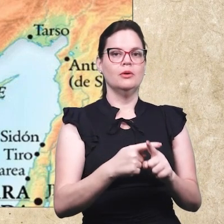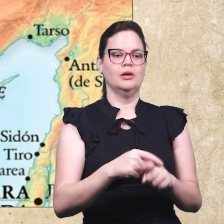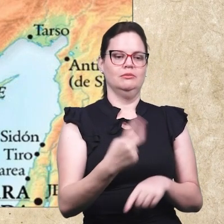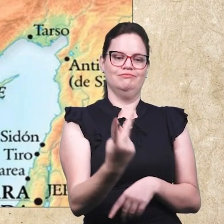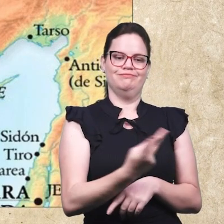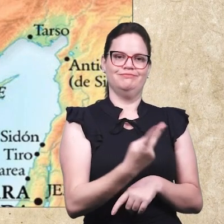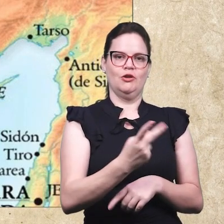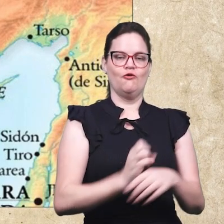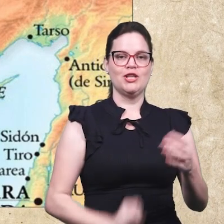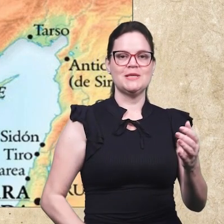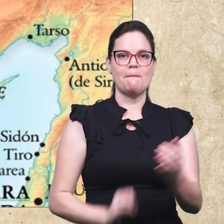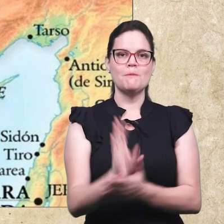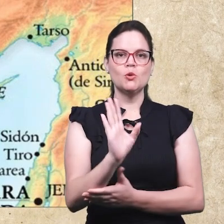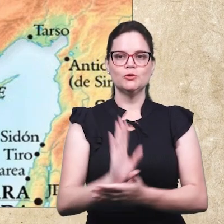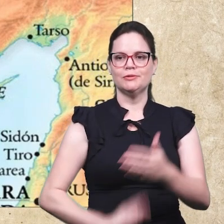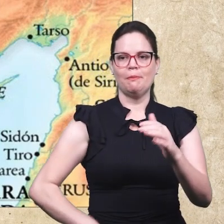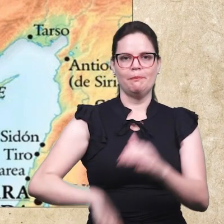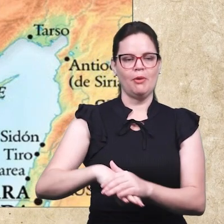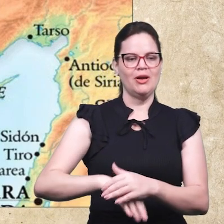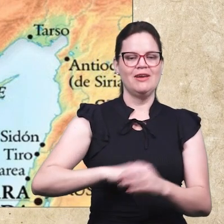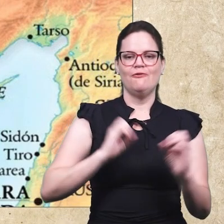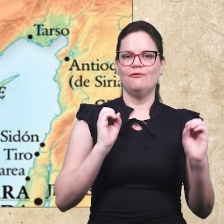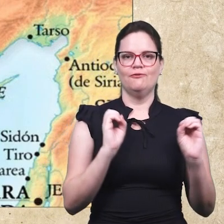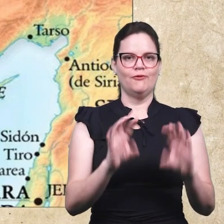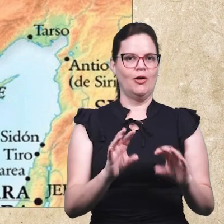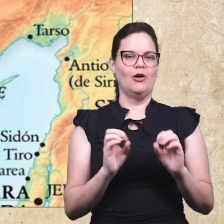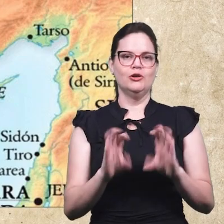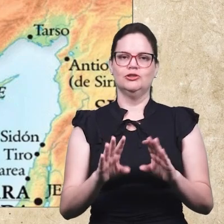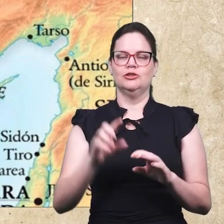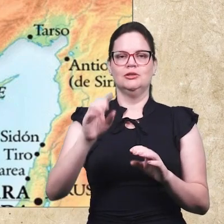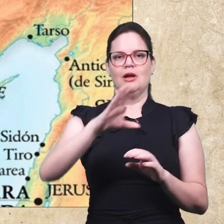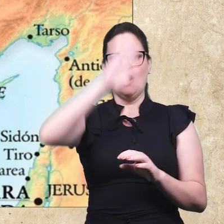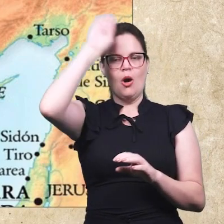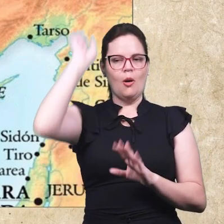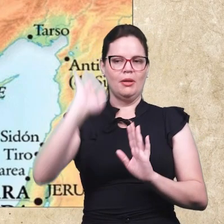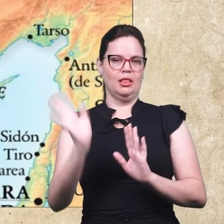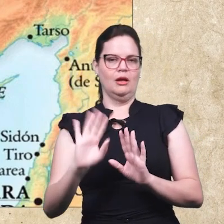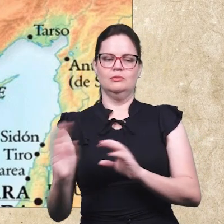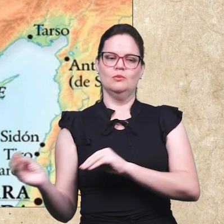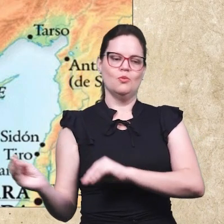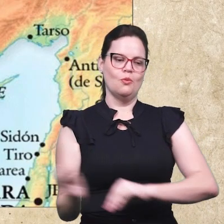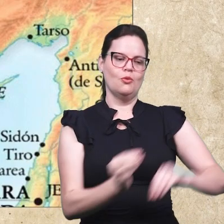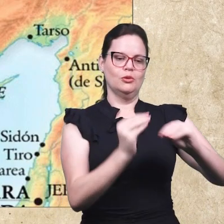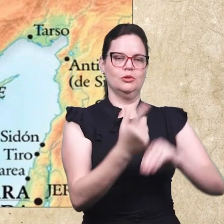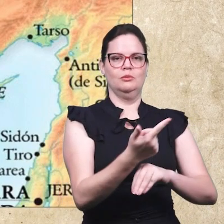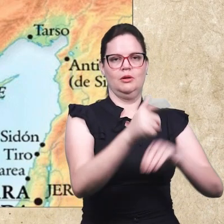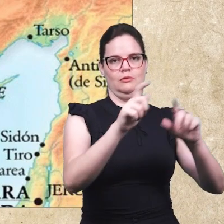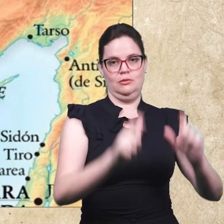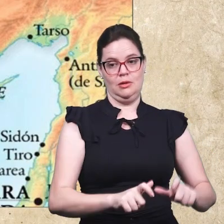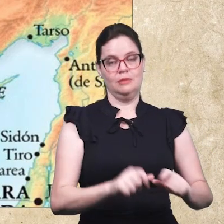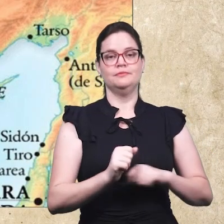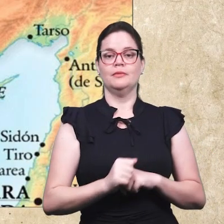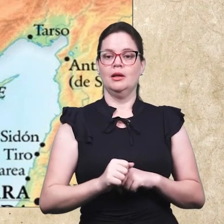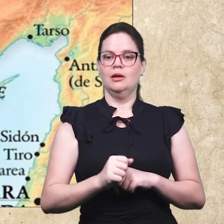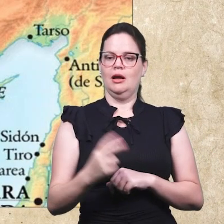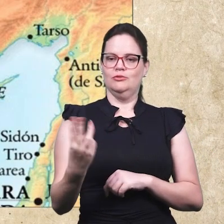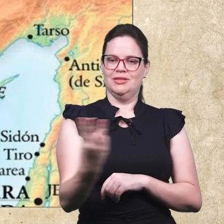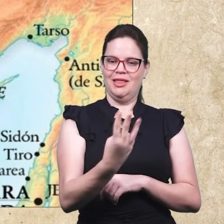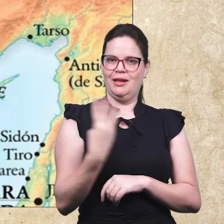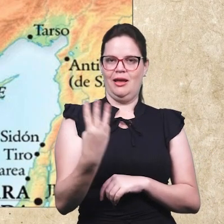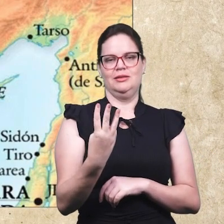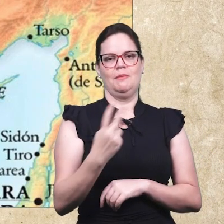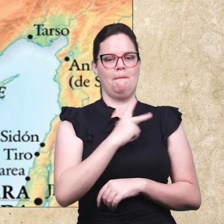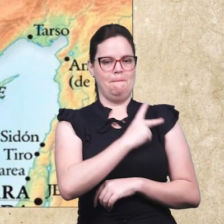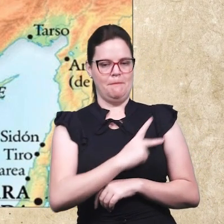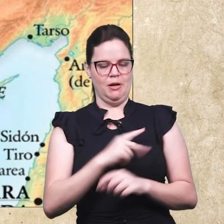de Roma pelo imperador da época. Então, viajam com Paulo